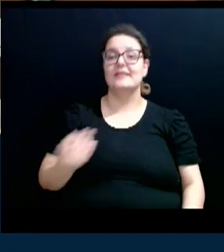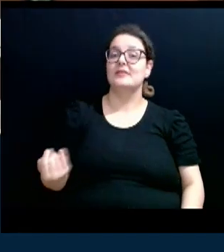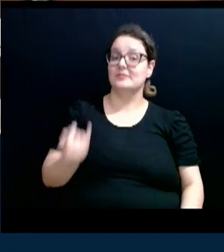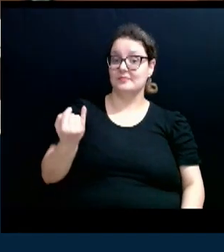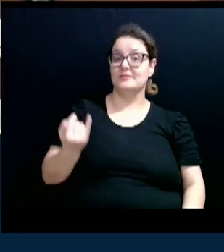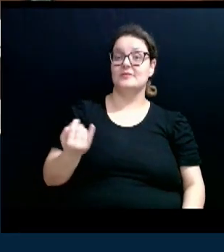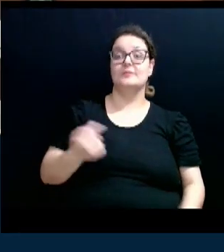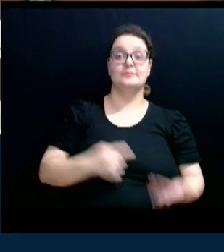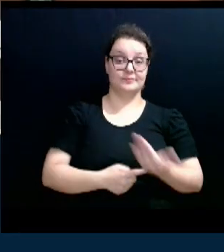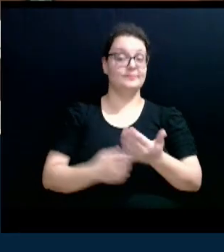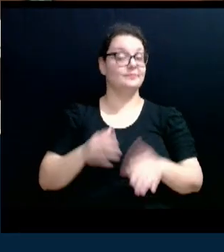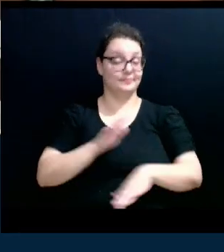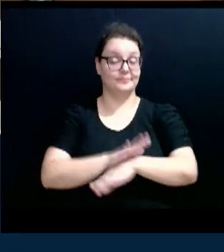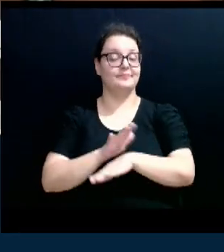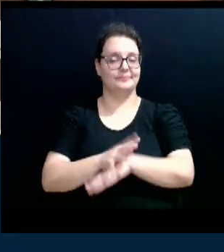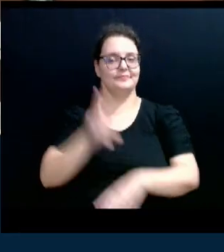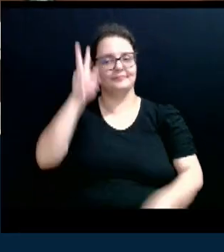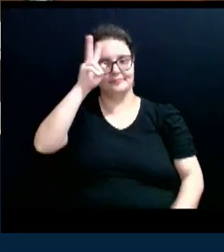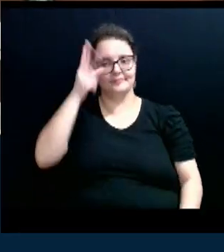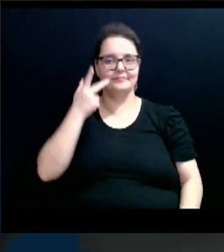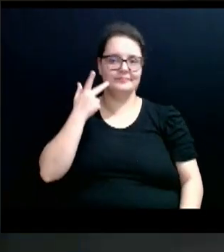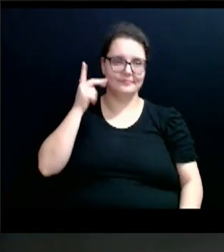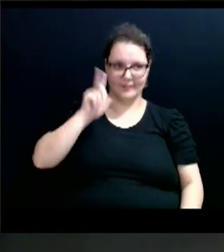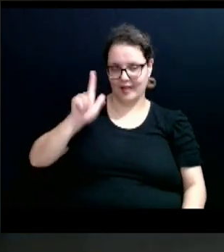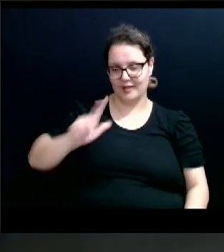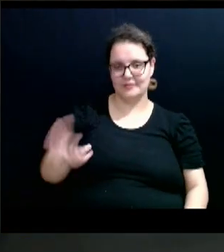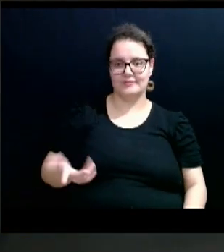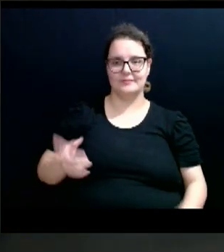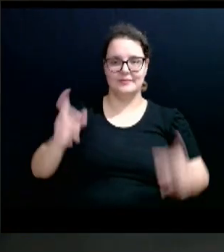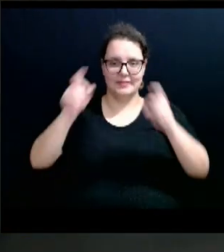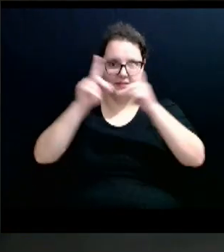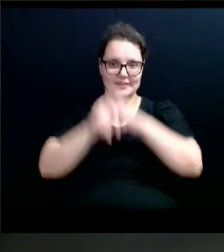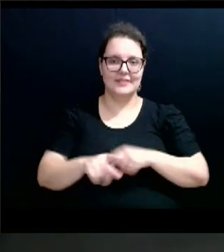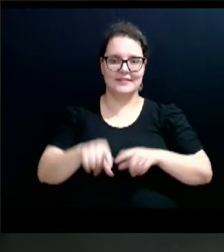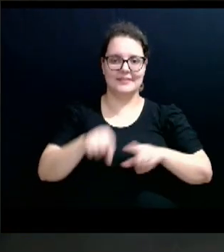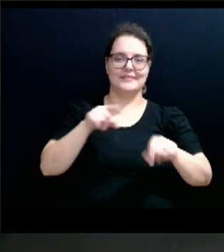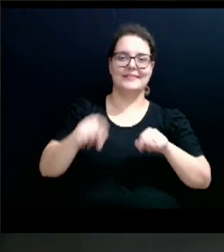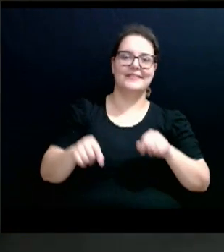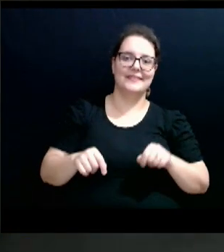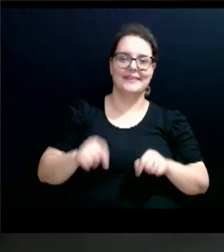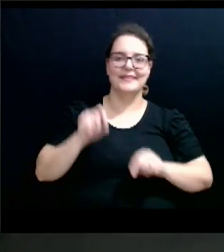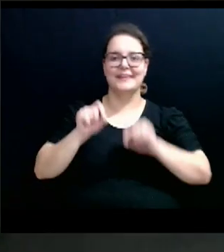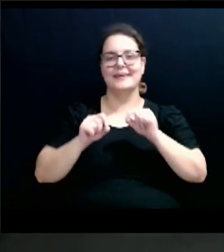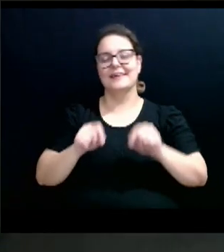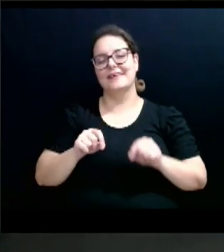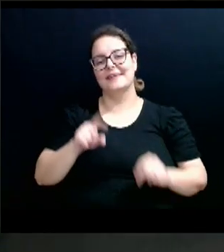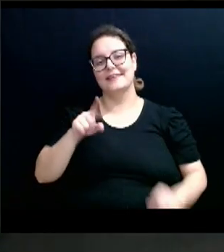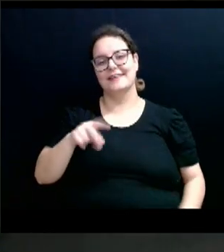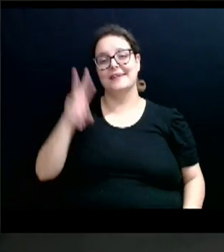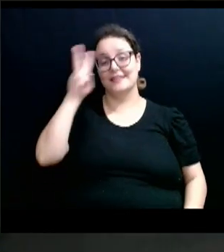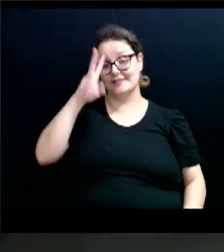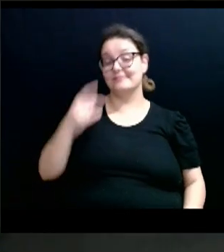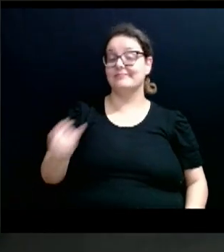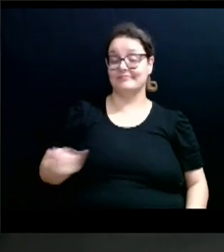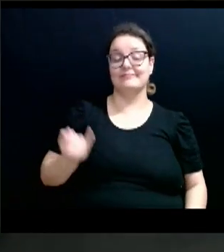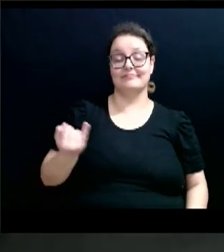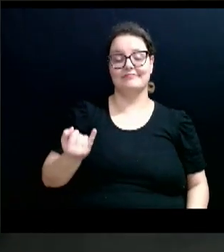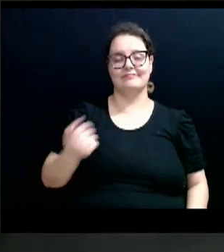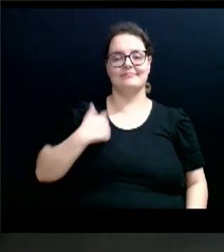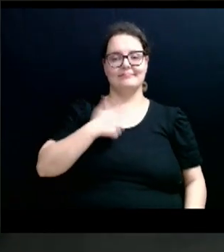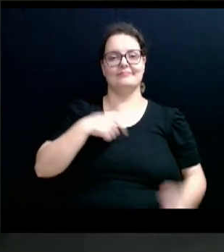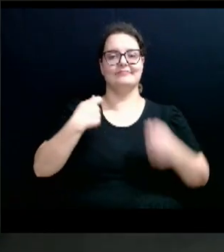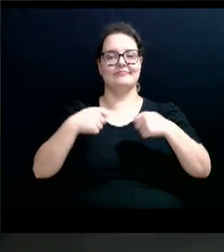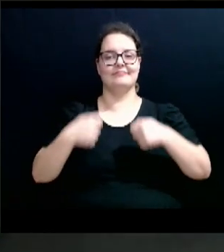a lembrar, claro, mas também nos desafia a escolher o que vale ser lembrado, né? A gente precisa entender que cada